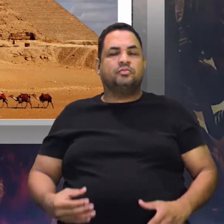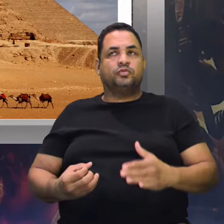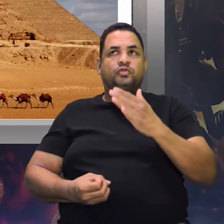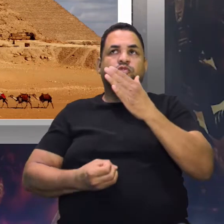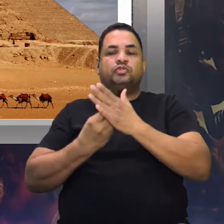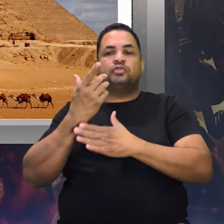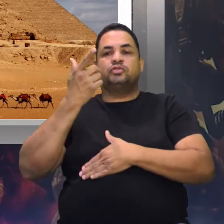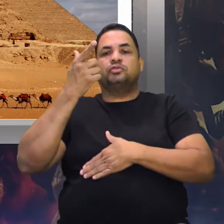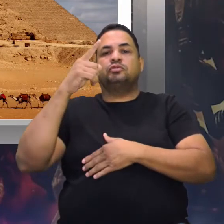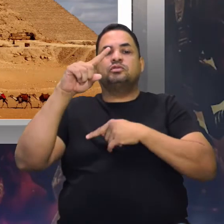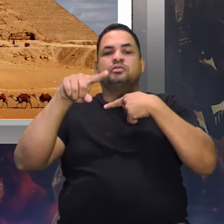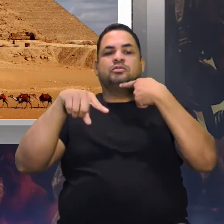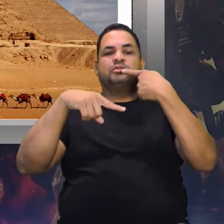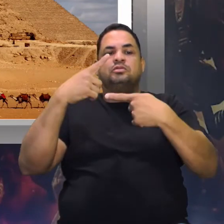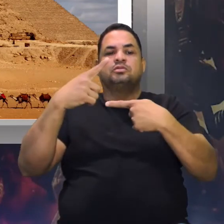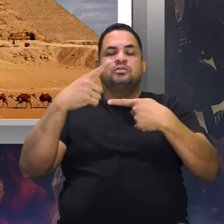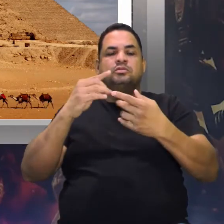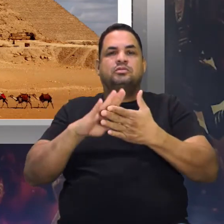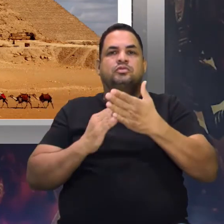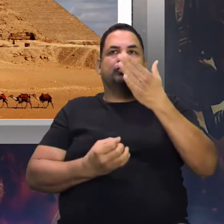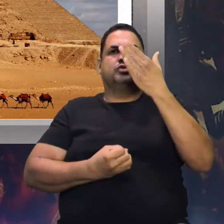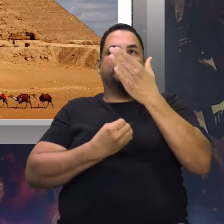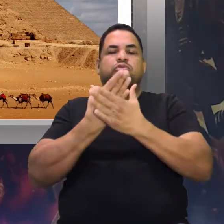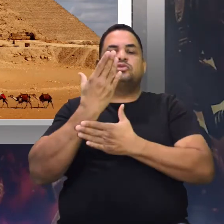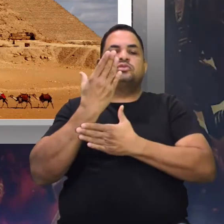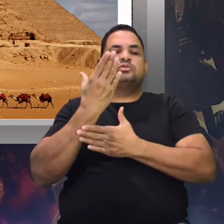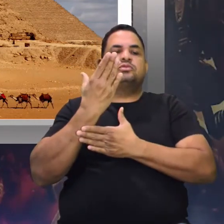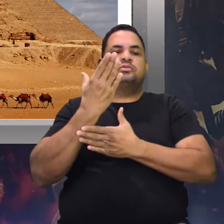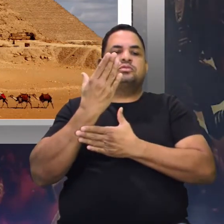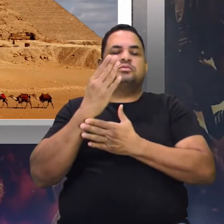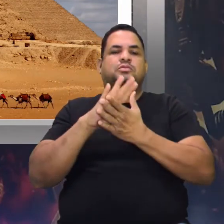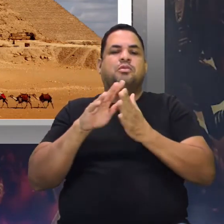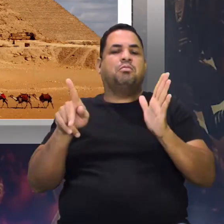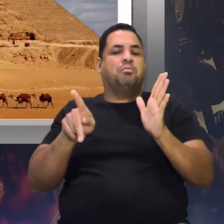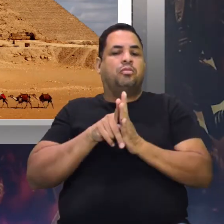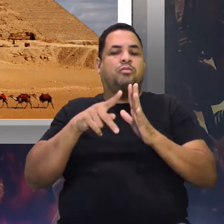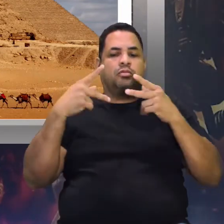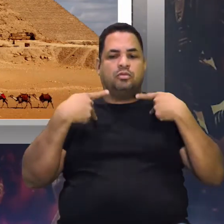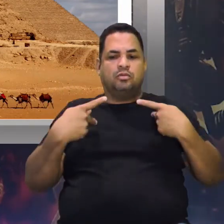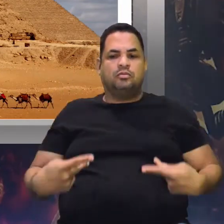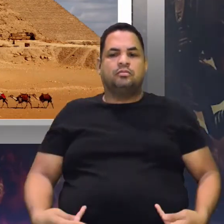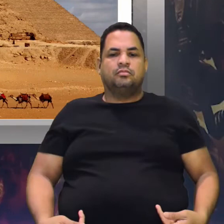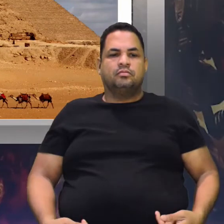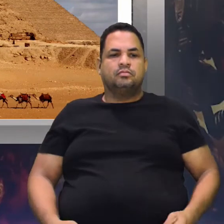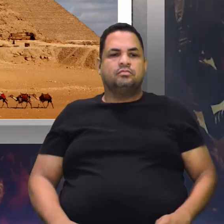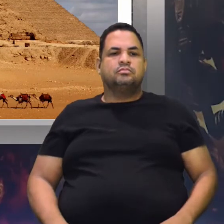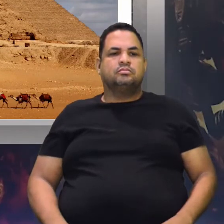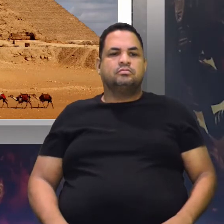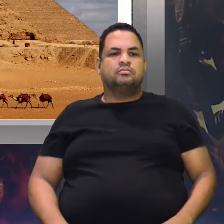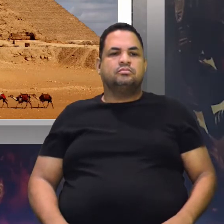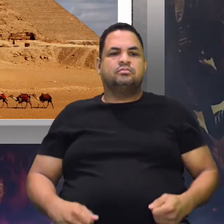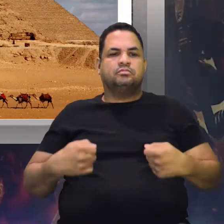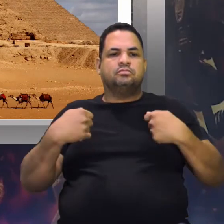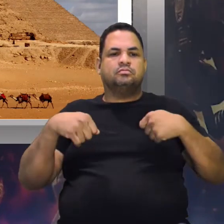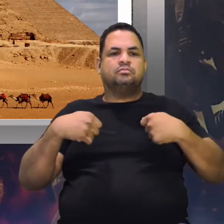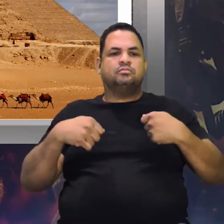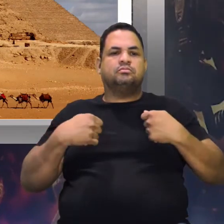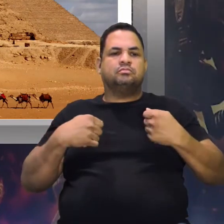reaparecer ou renascer com o seu próprio corpo. Então era